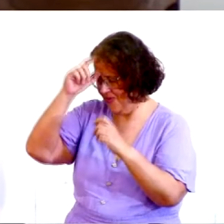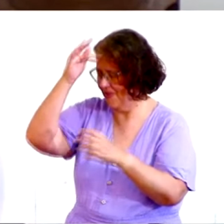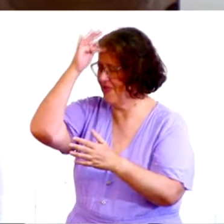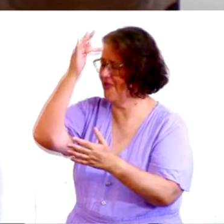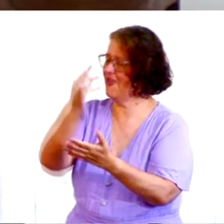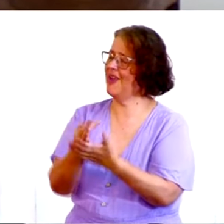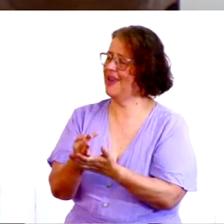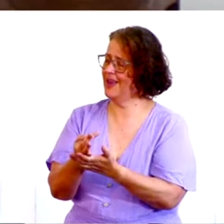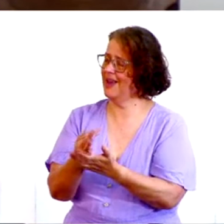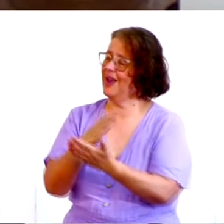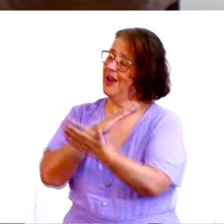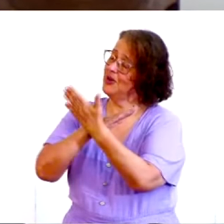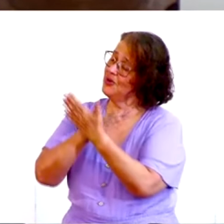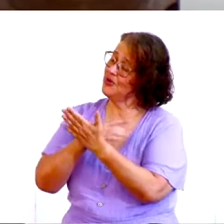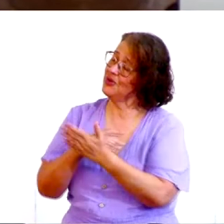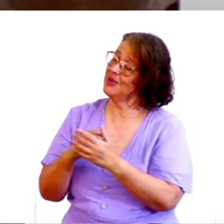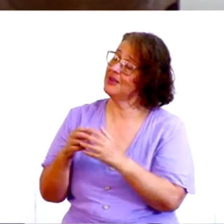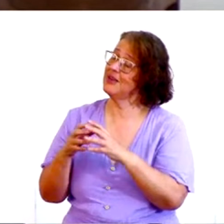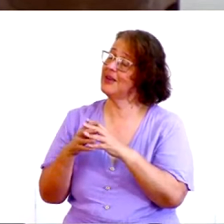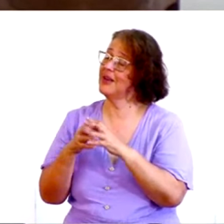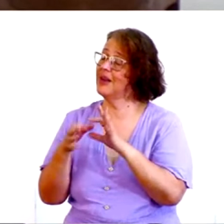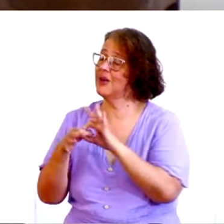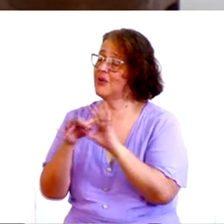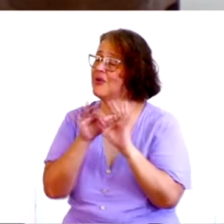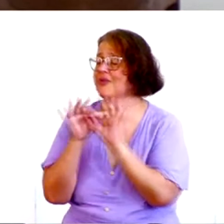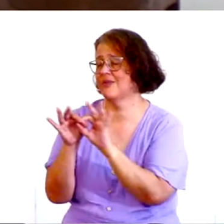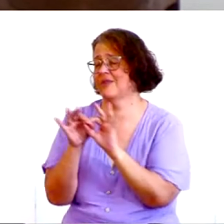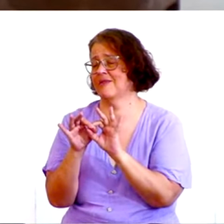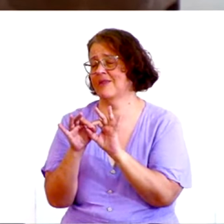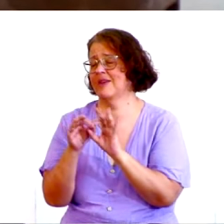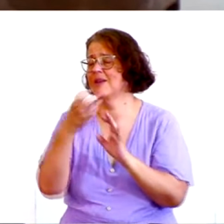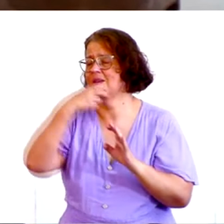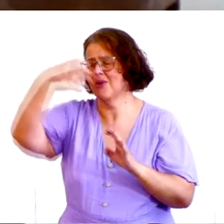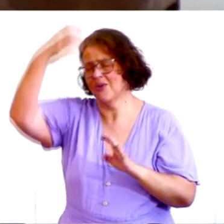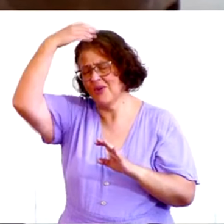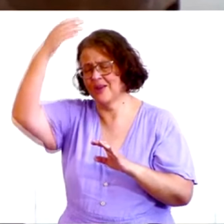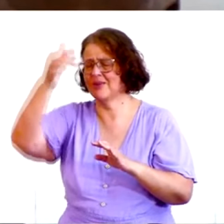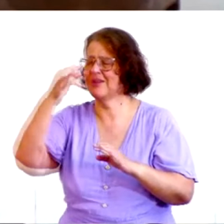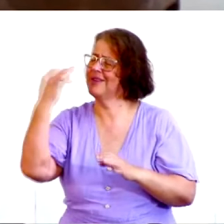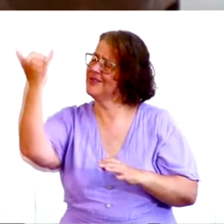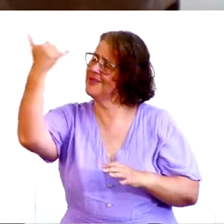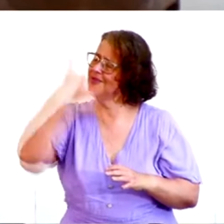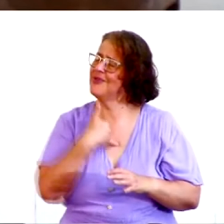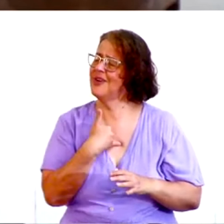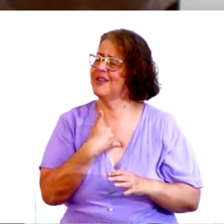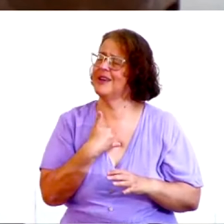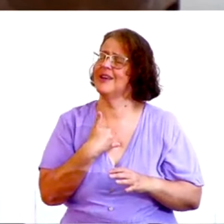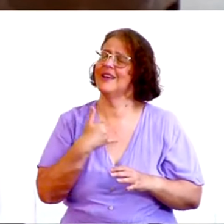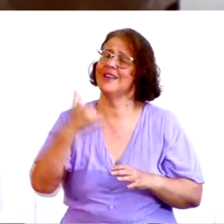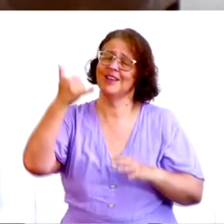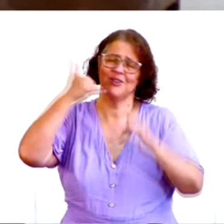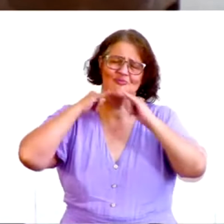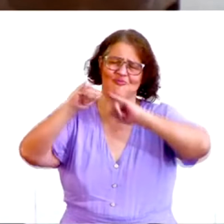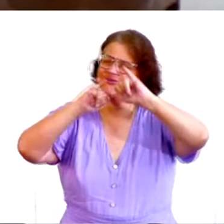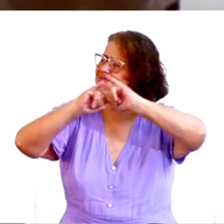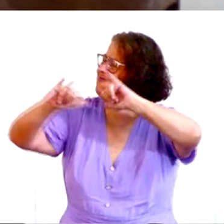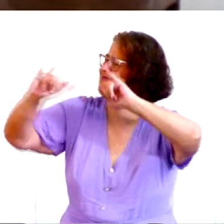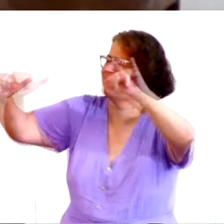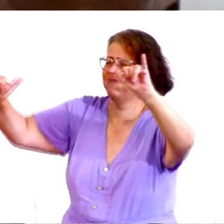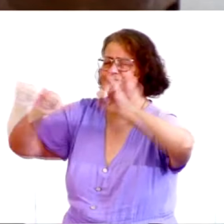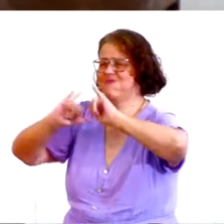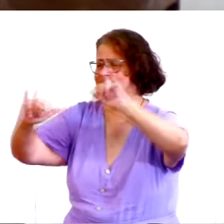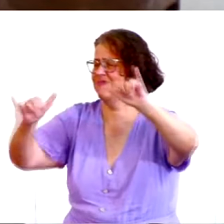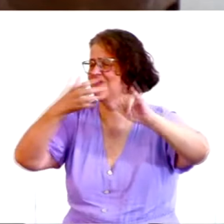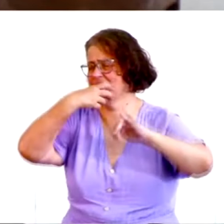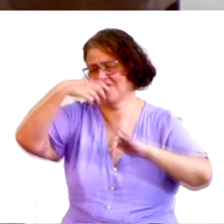compreender que o Senhor tem uma palavra que o rei dos reis fala e que a sua voz é ouvida este